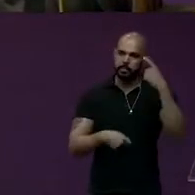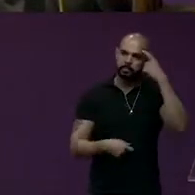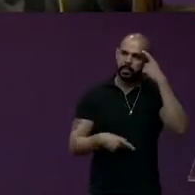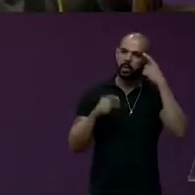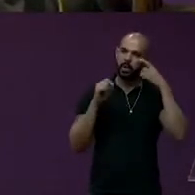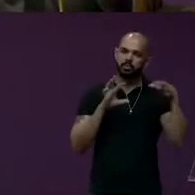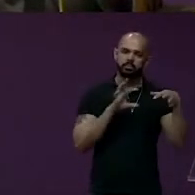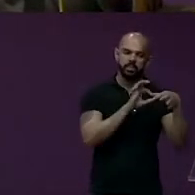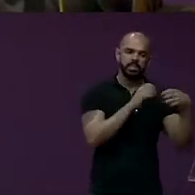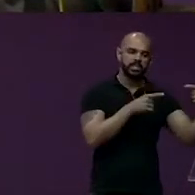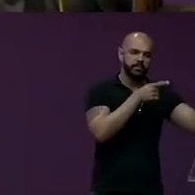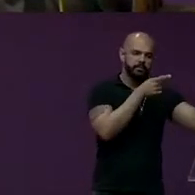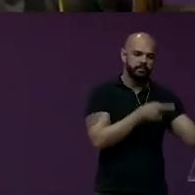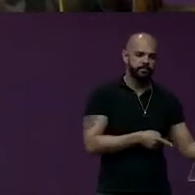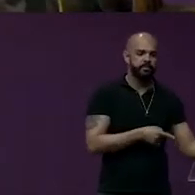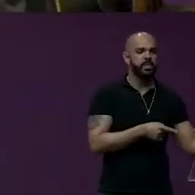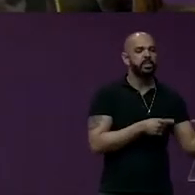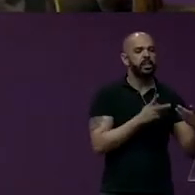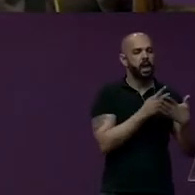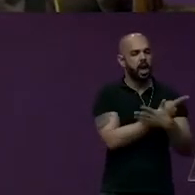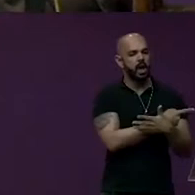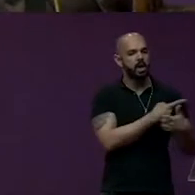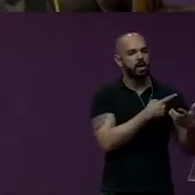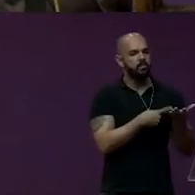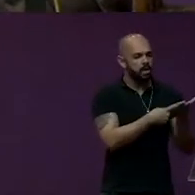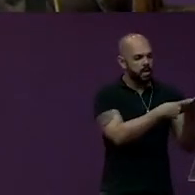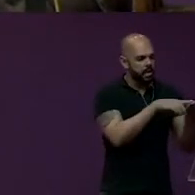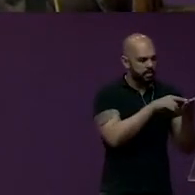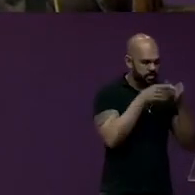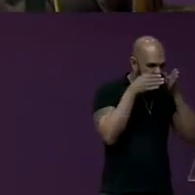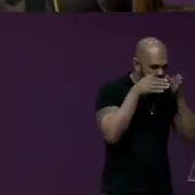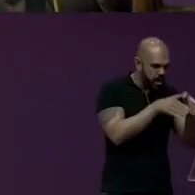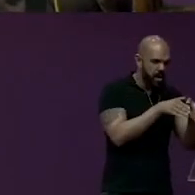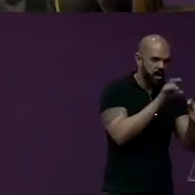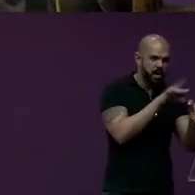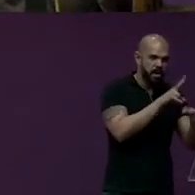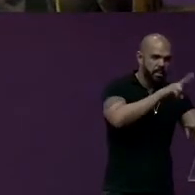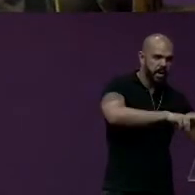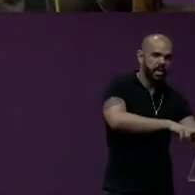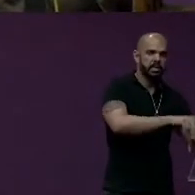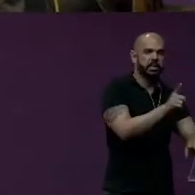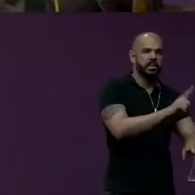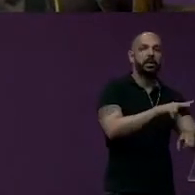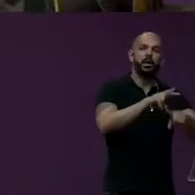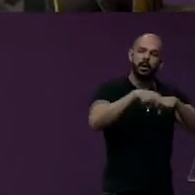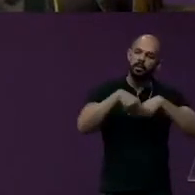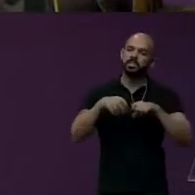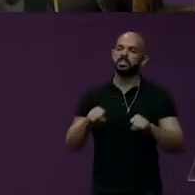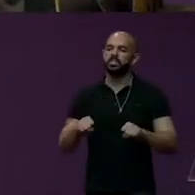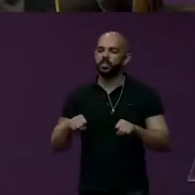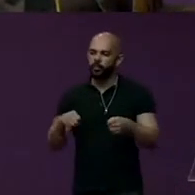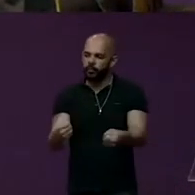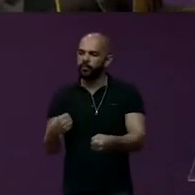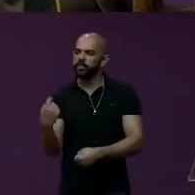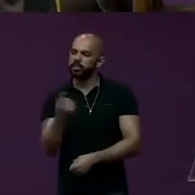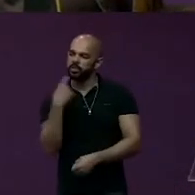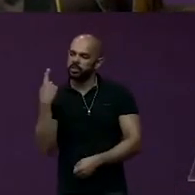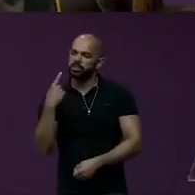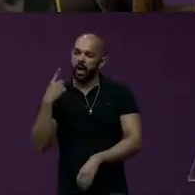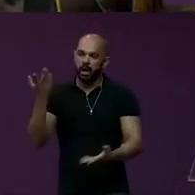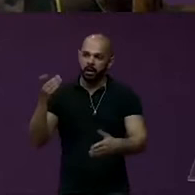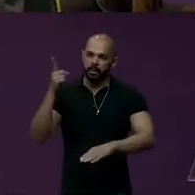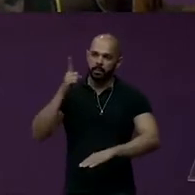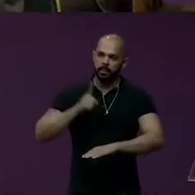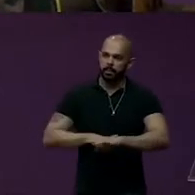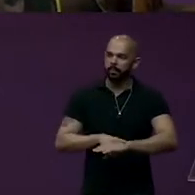tempo lidando com os desafios conjunturais, mas não nos prendendo a eles. Não é? Por isso, esse esforço nosso, nesse momento, eu